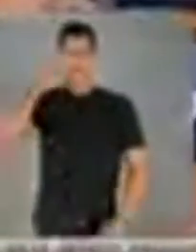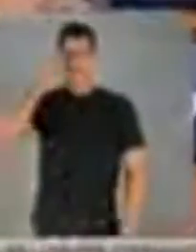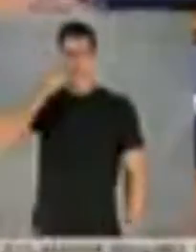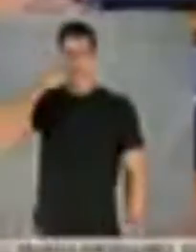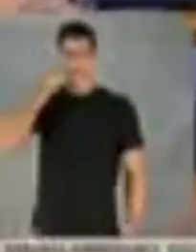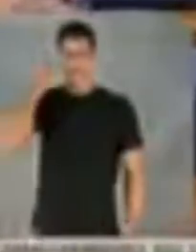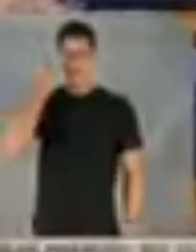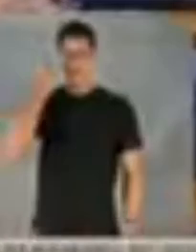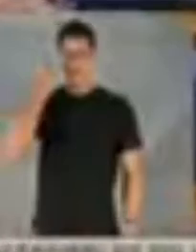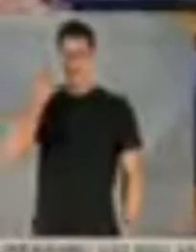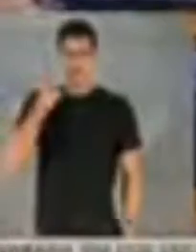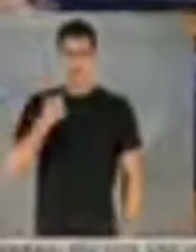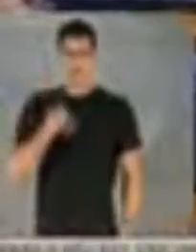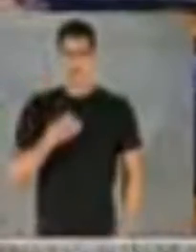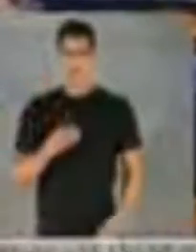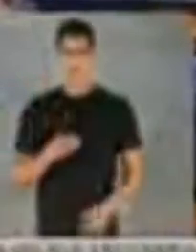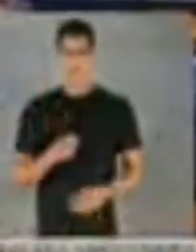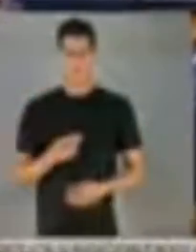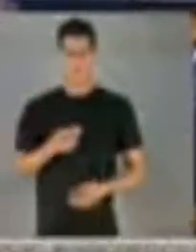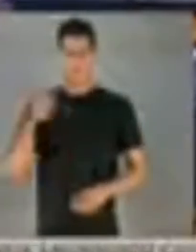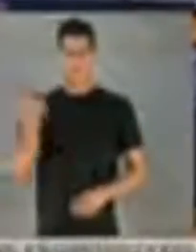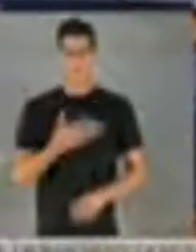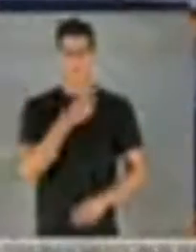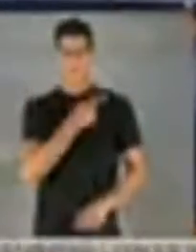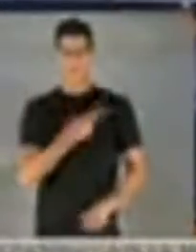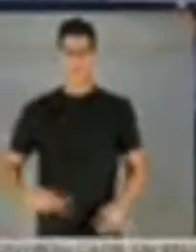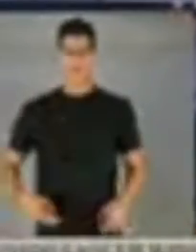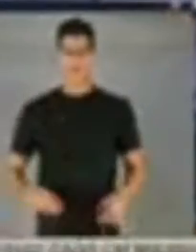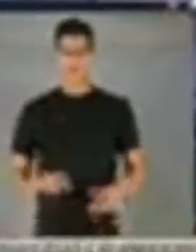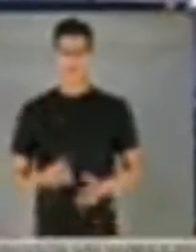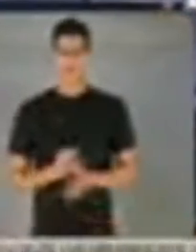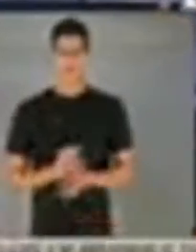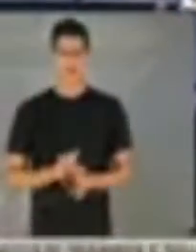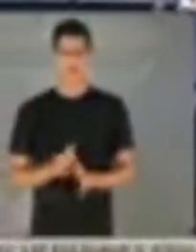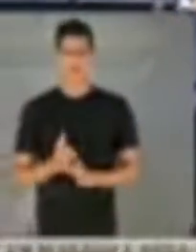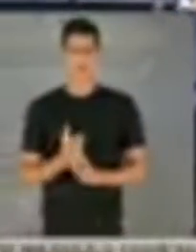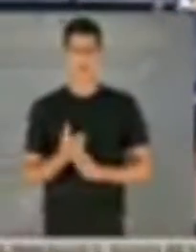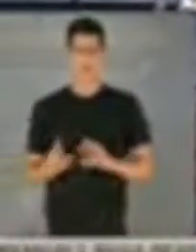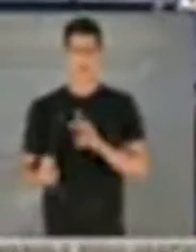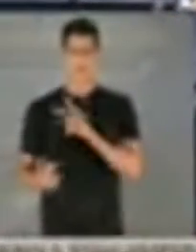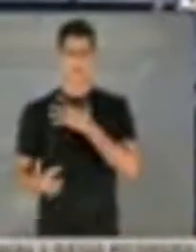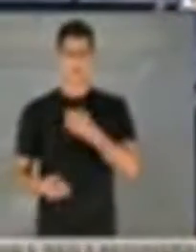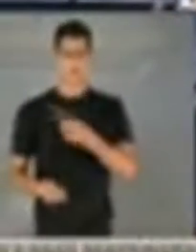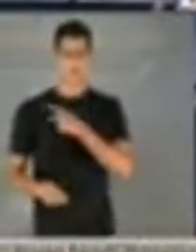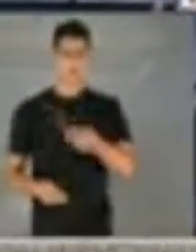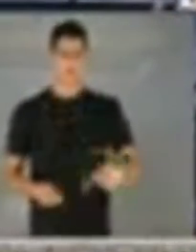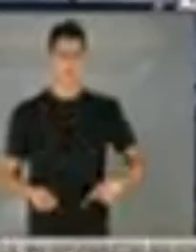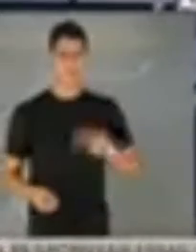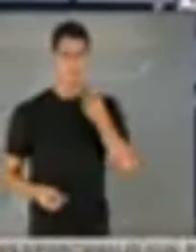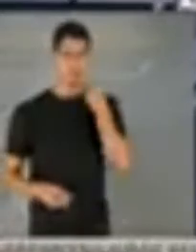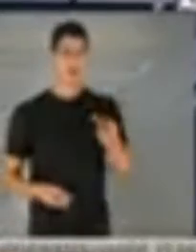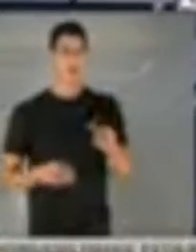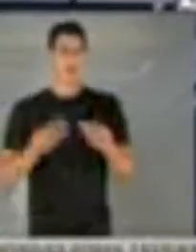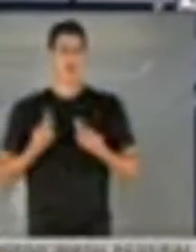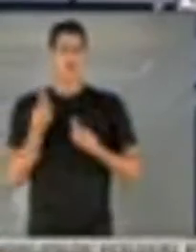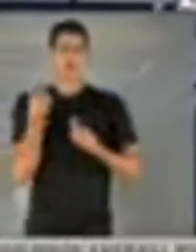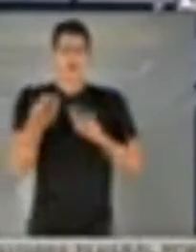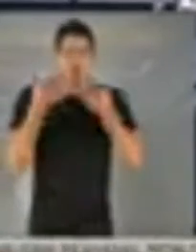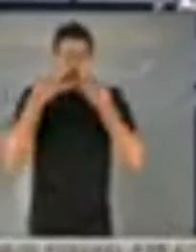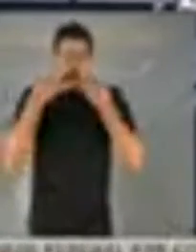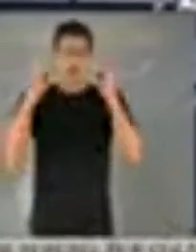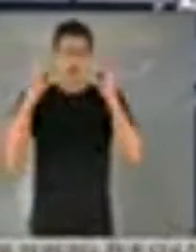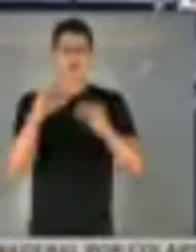senador, filho do presidente da República, Flávio Bolsonaro, falou aqui, deu testemunho que